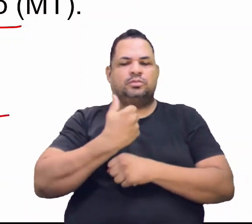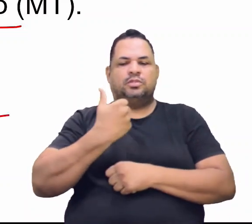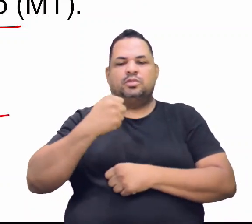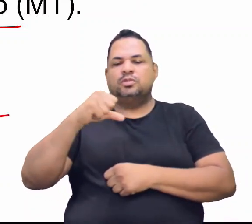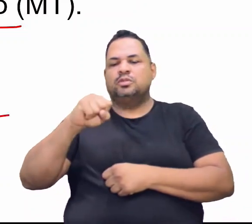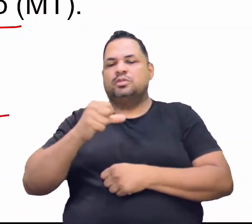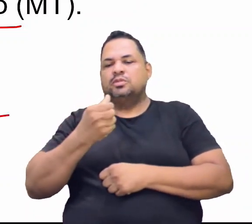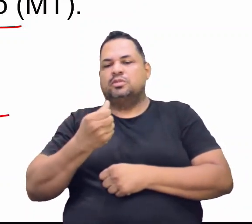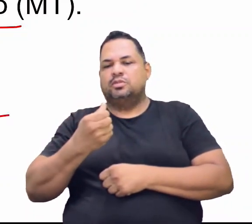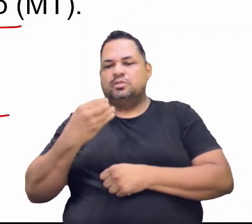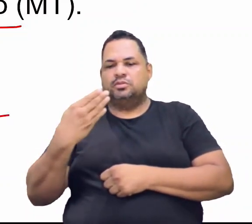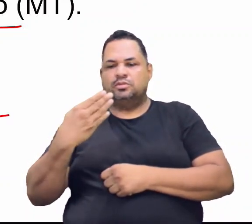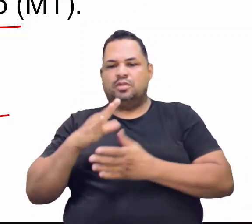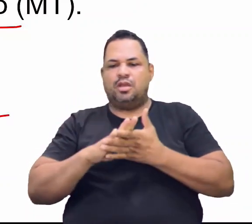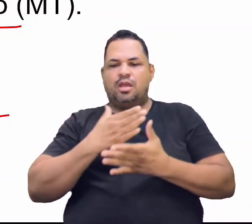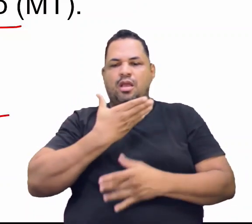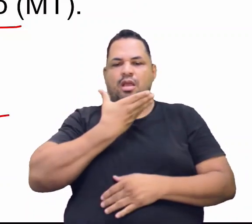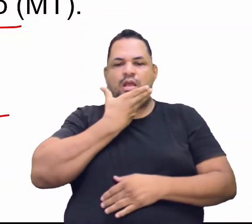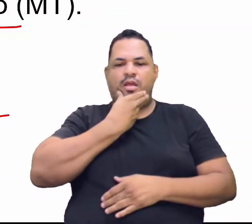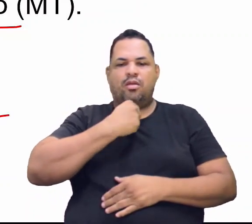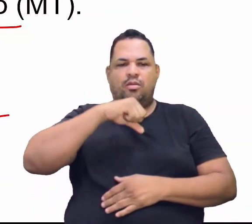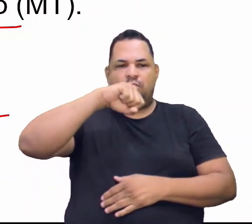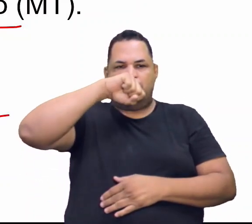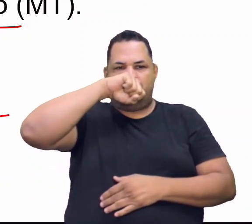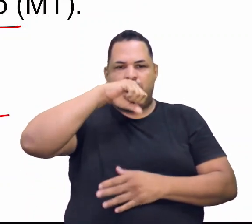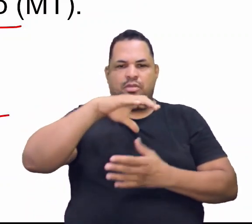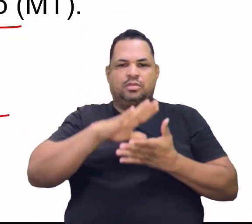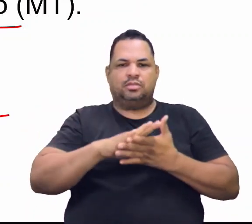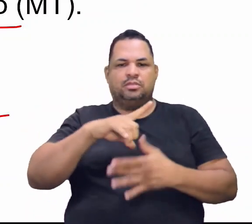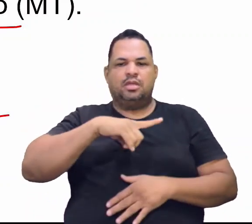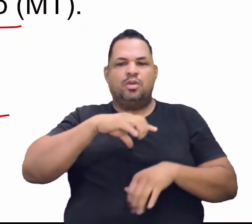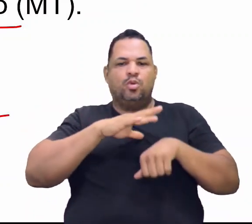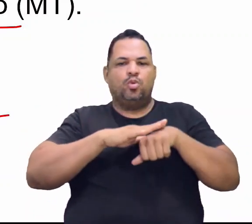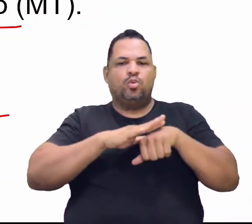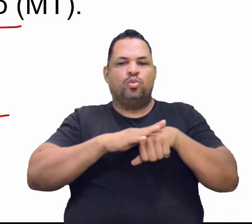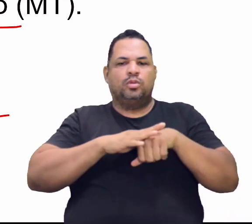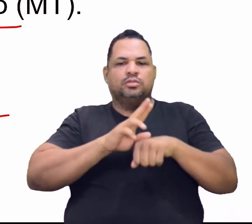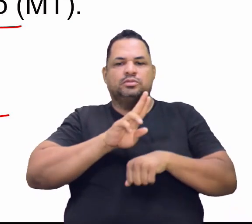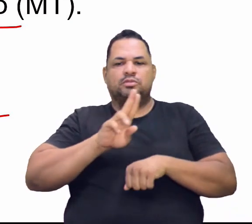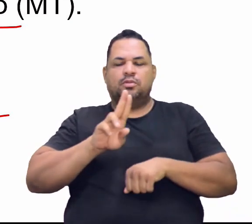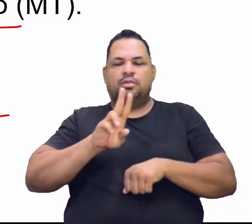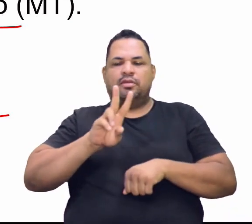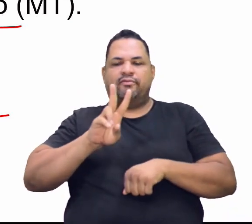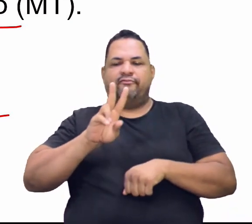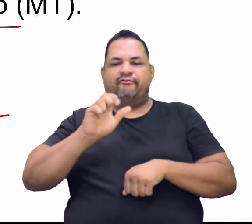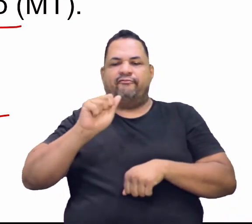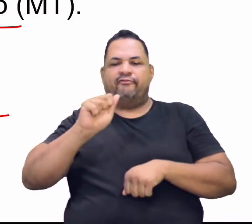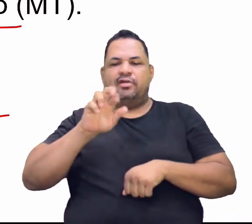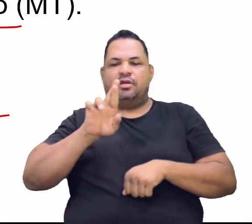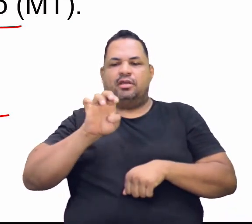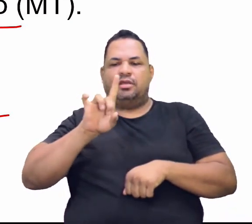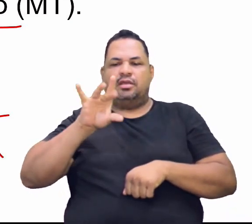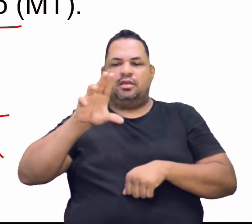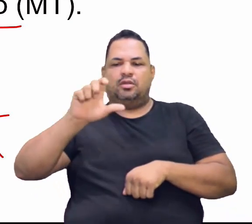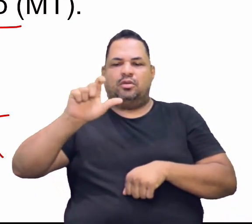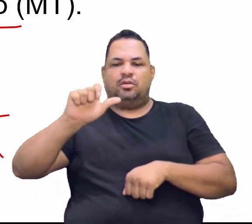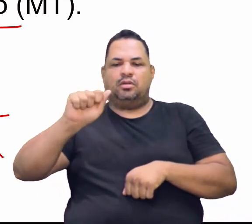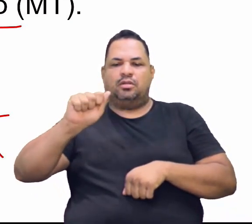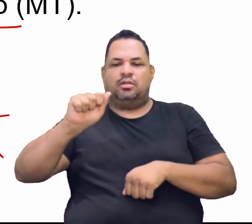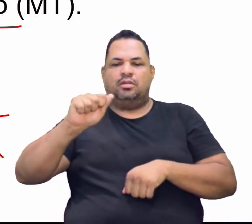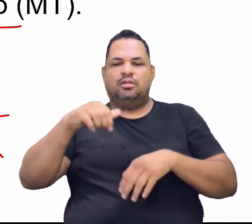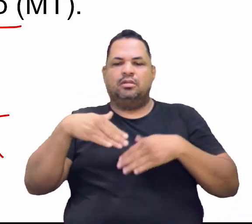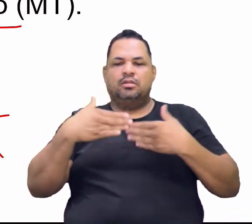1864, o pai do Rondon, ele contraiu a varíola e ele vai morrer com essa